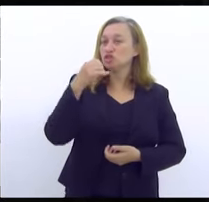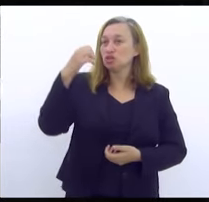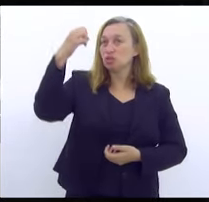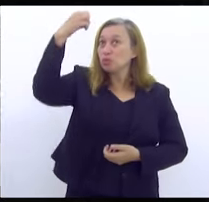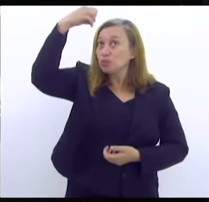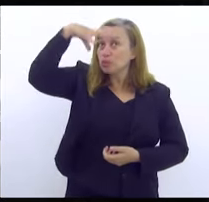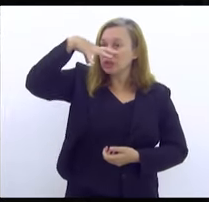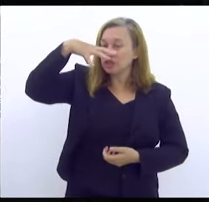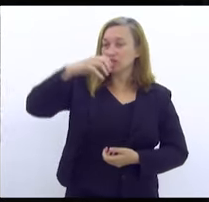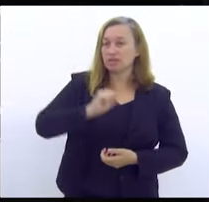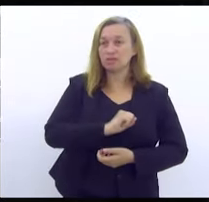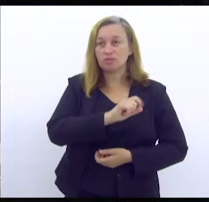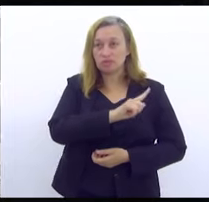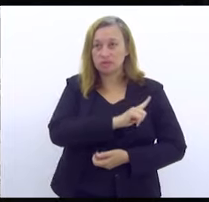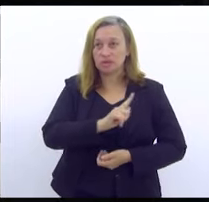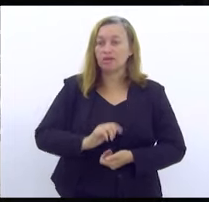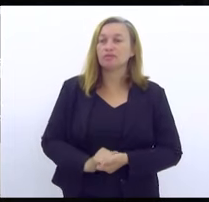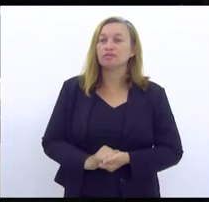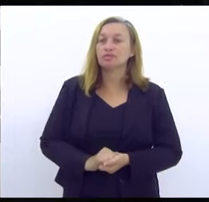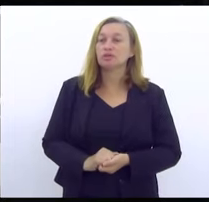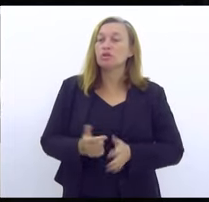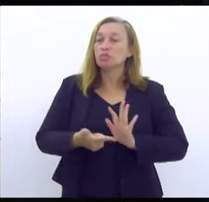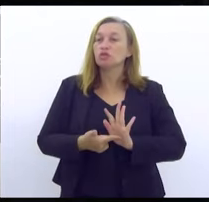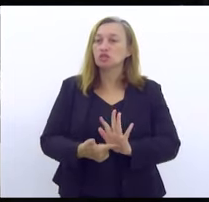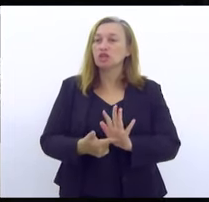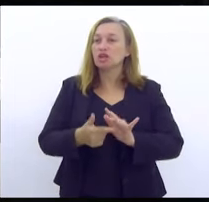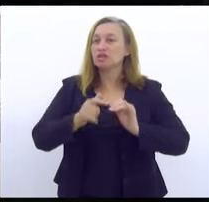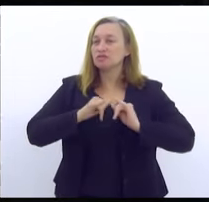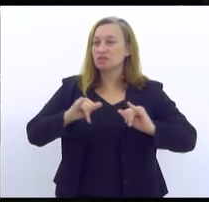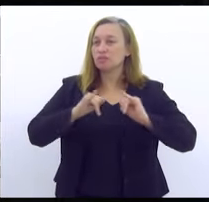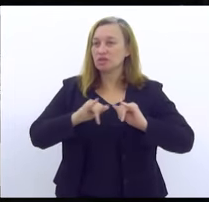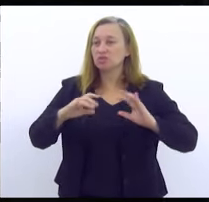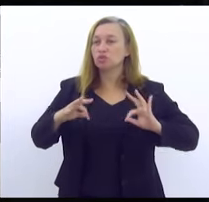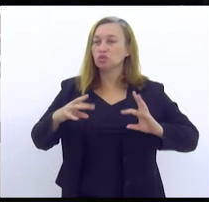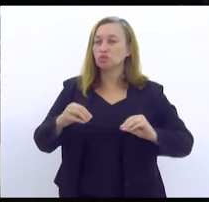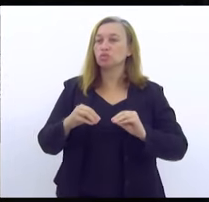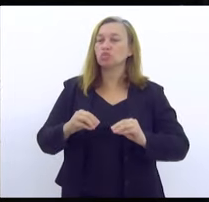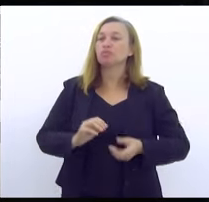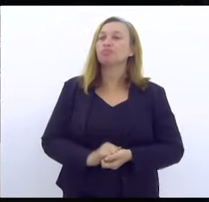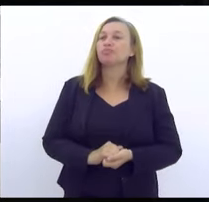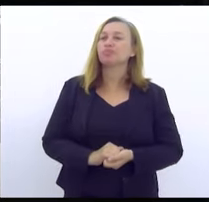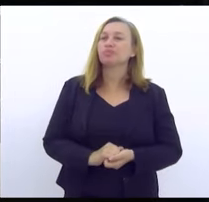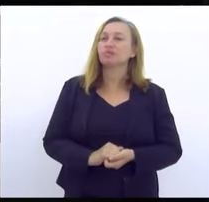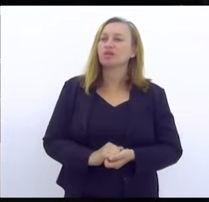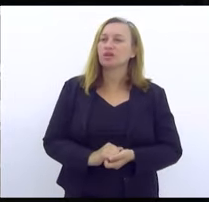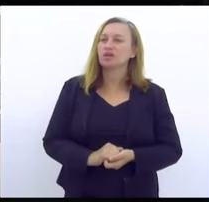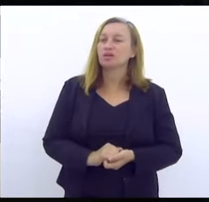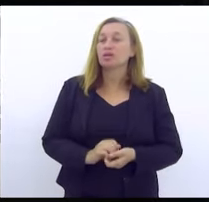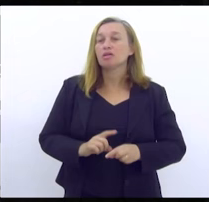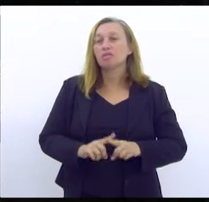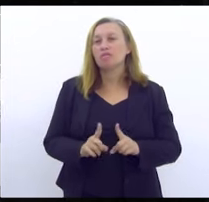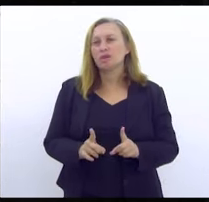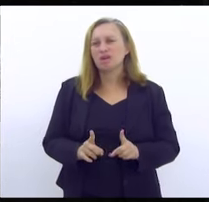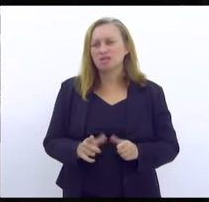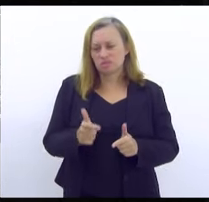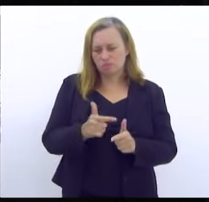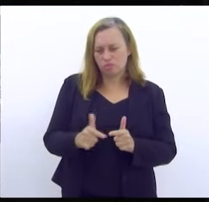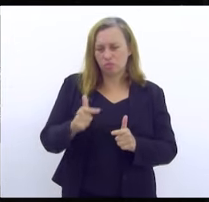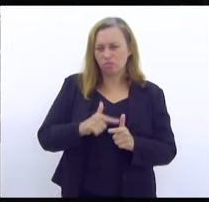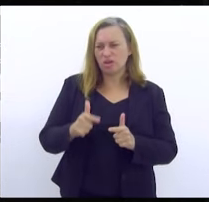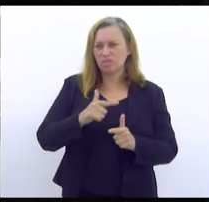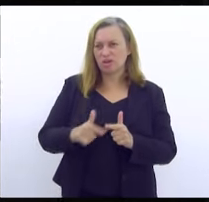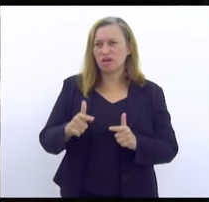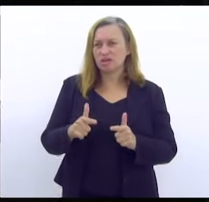mascaram os dados, os números, mas também mascaram algo que é mais problemático, que